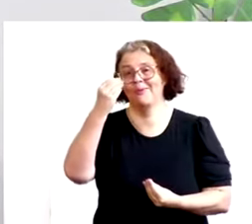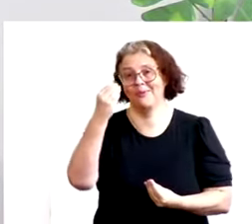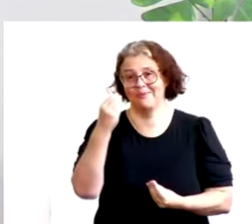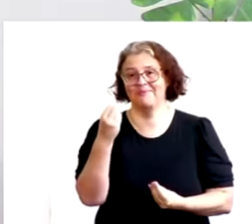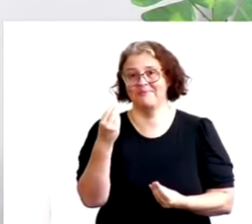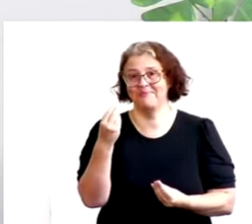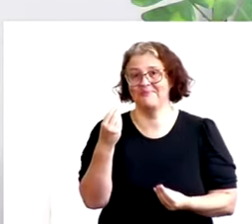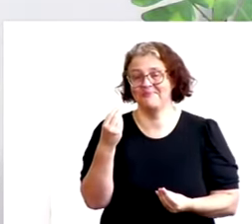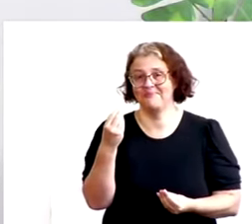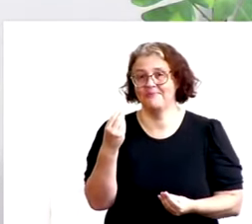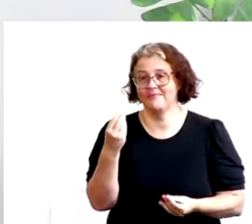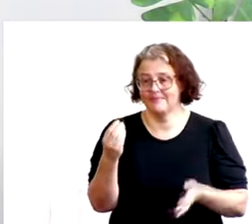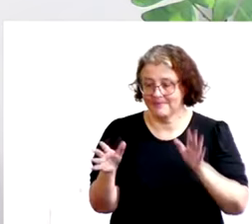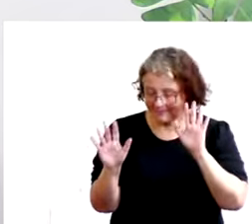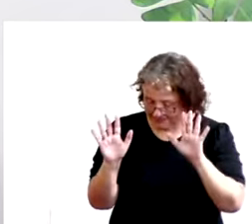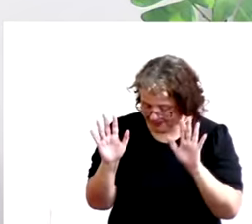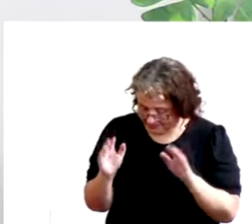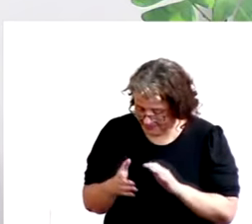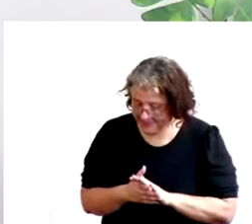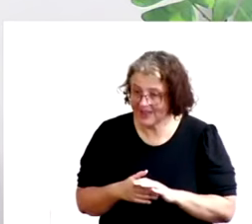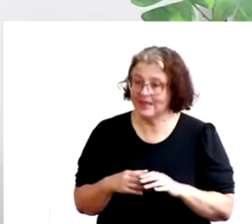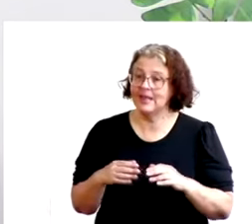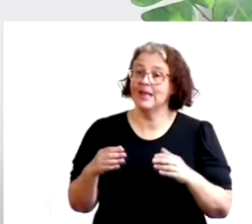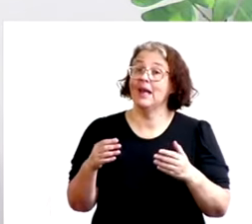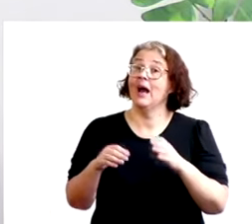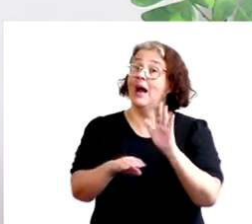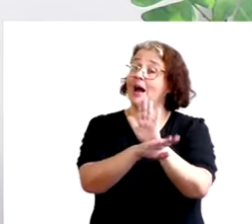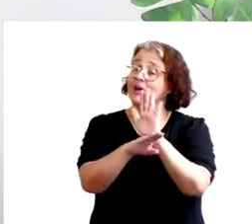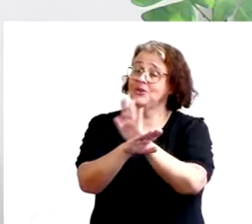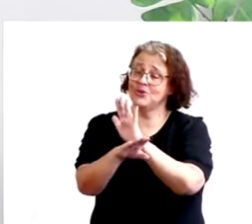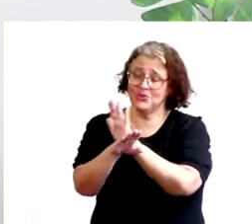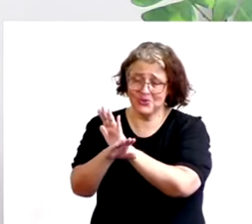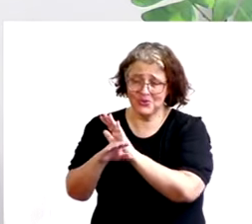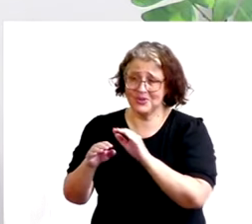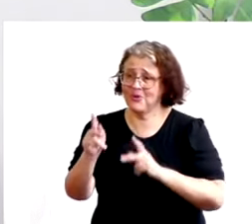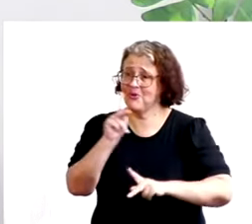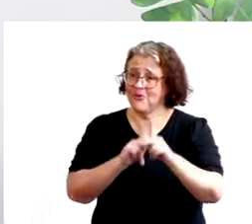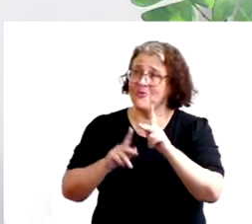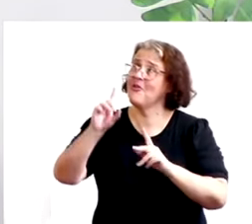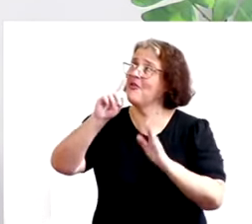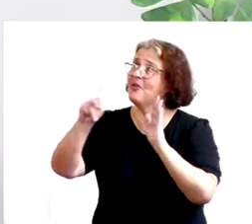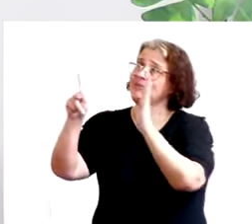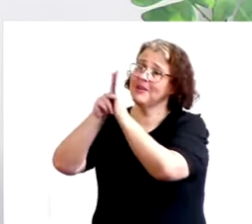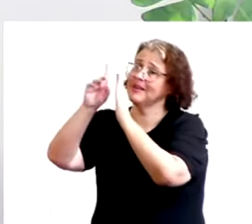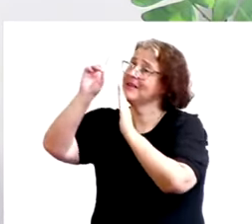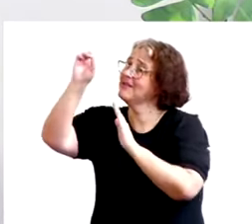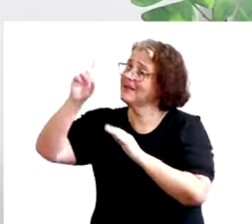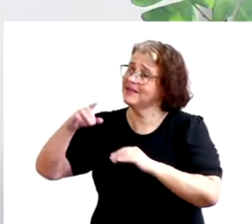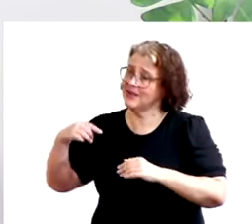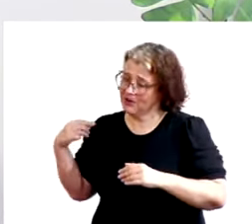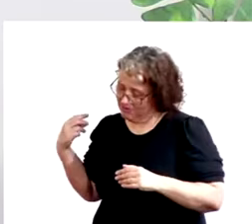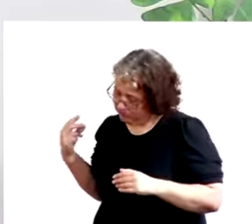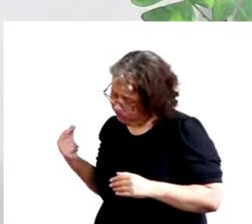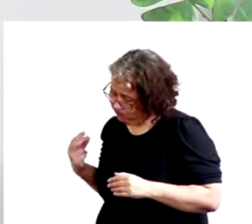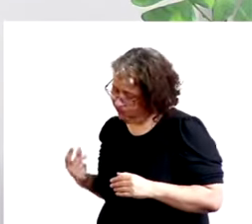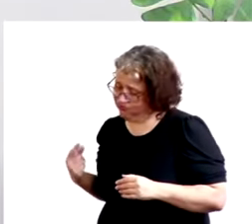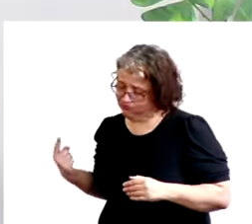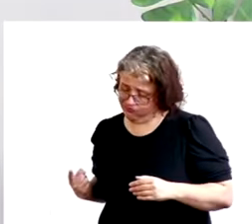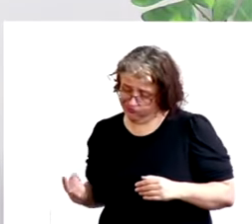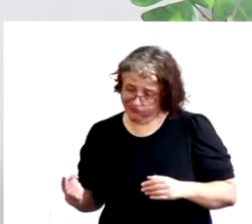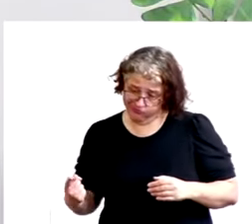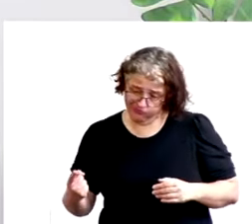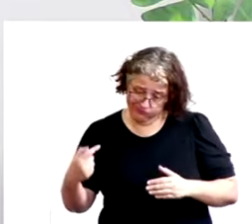ao longo dos séculos dos milênios está registrado aqui para nós